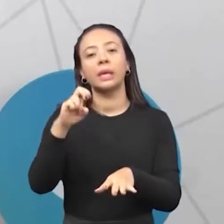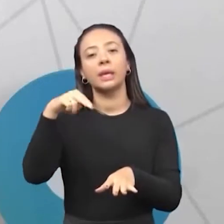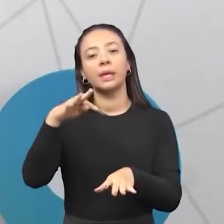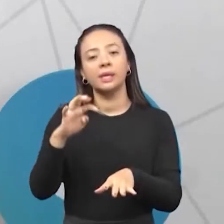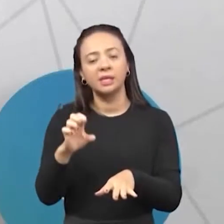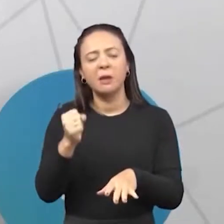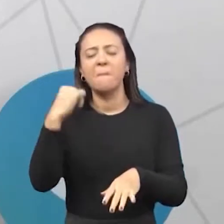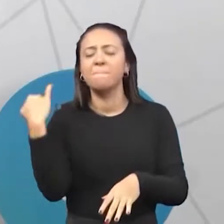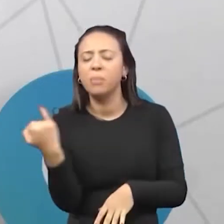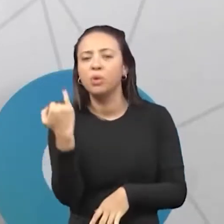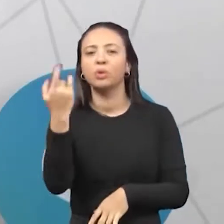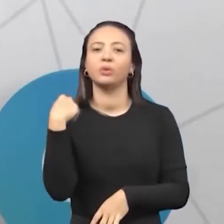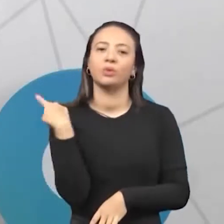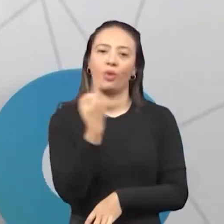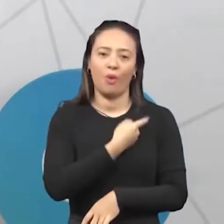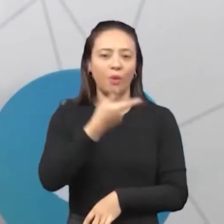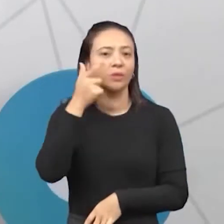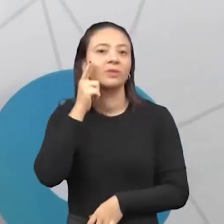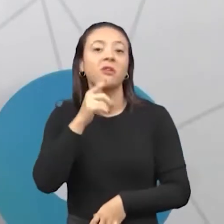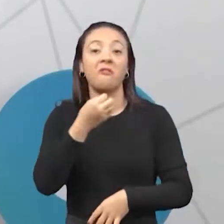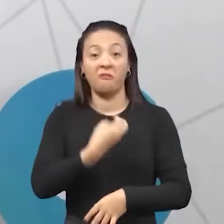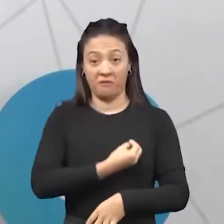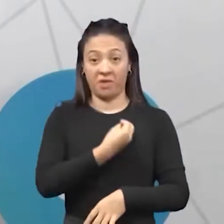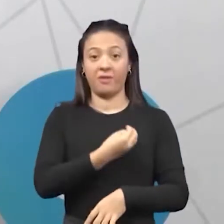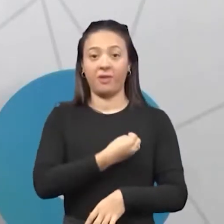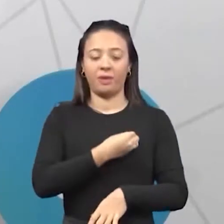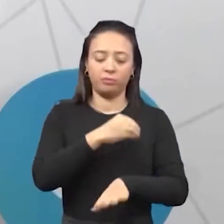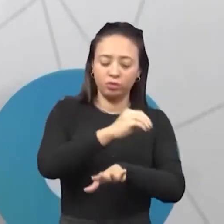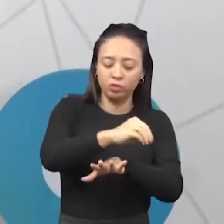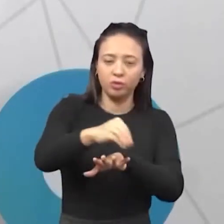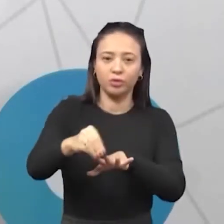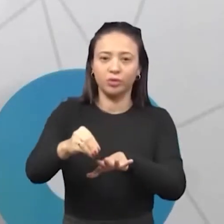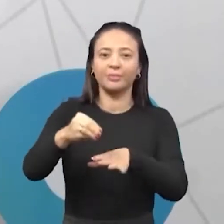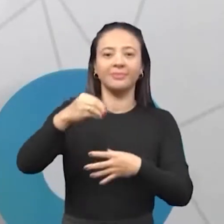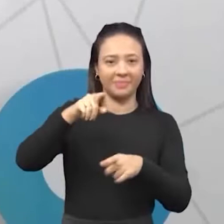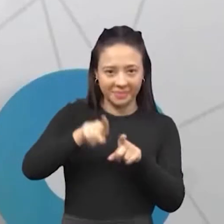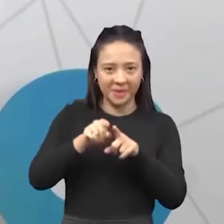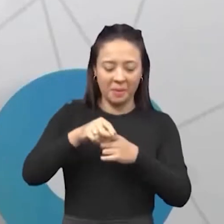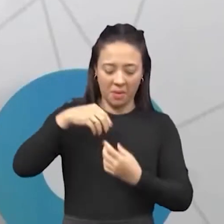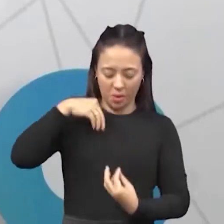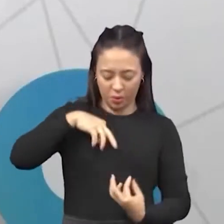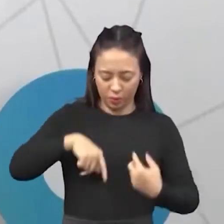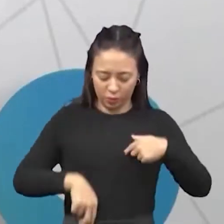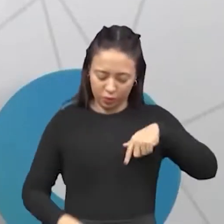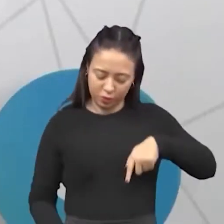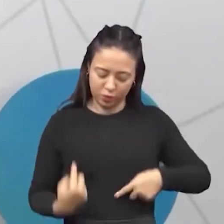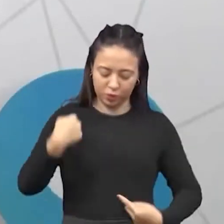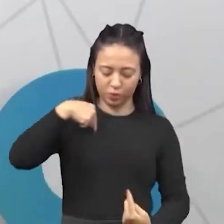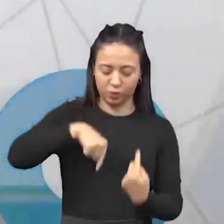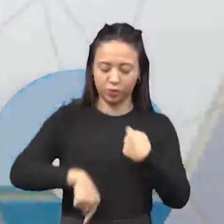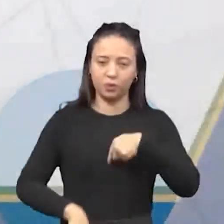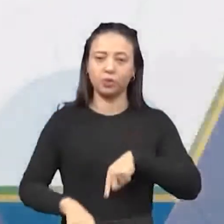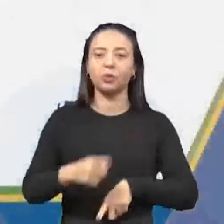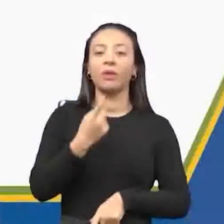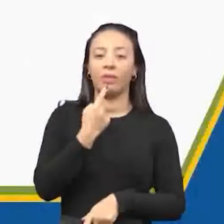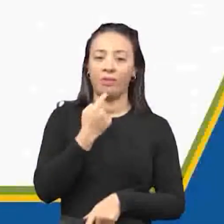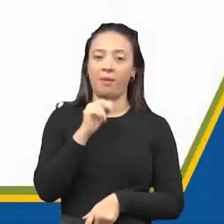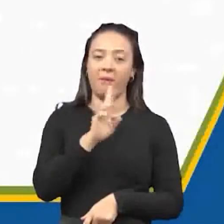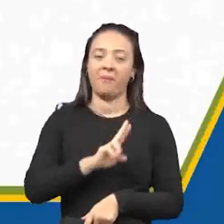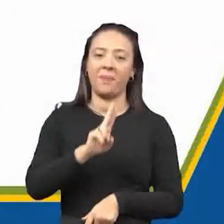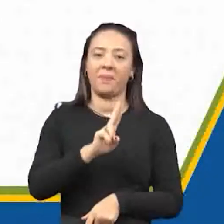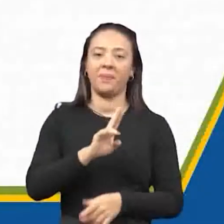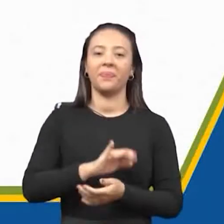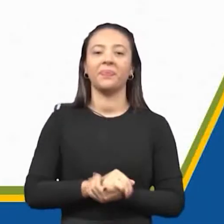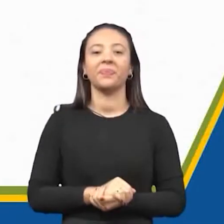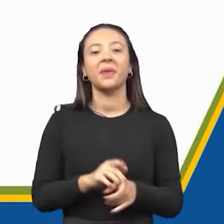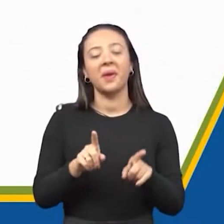essenciais para as nossas células, para que a gente consiga sobreviver, são transportados através do sistema circulatório sanguíneo.